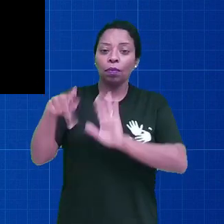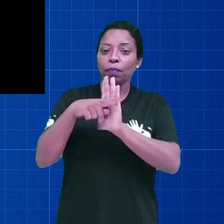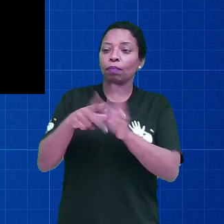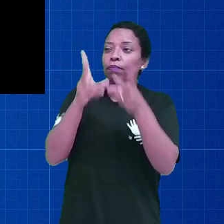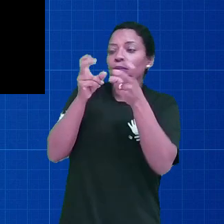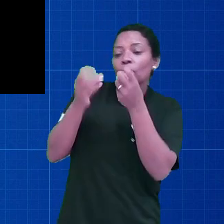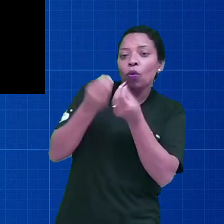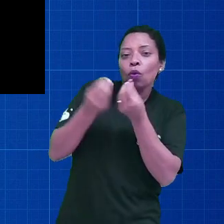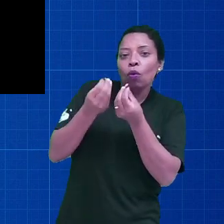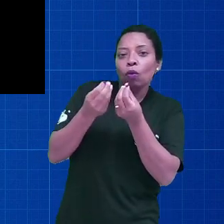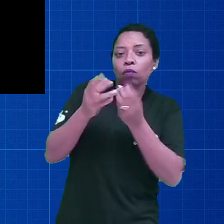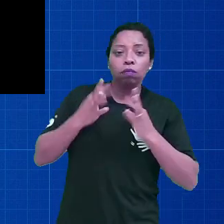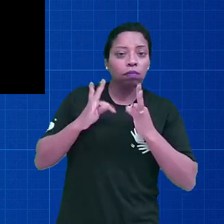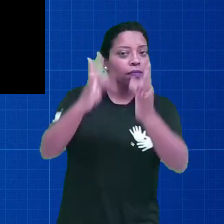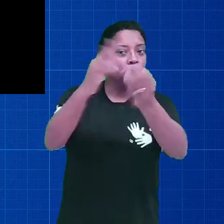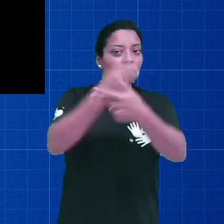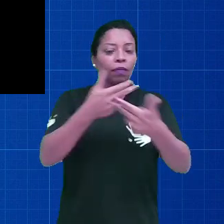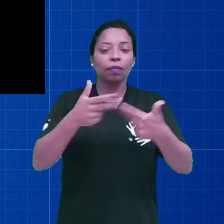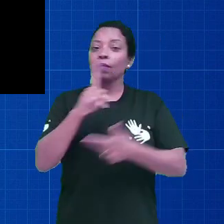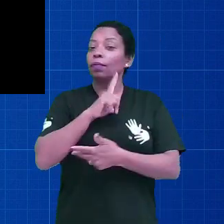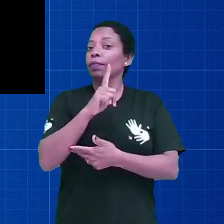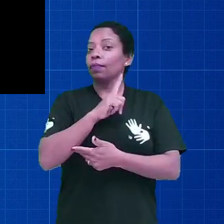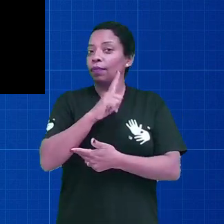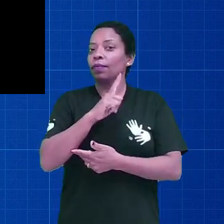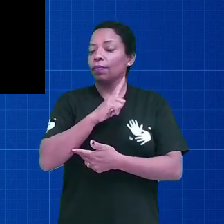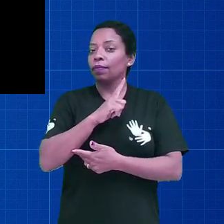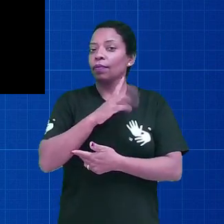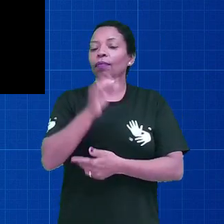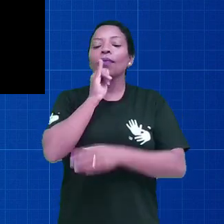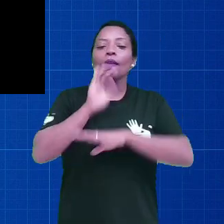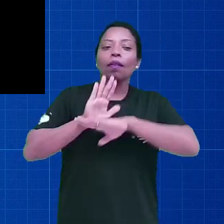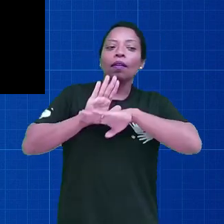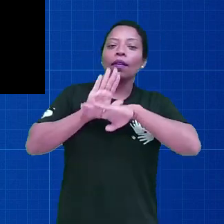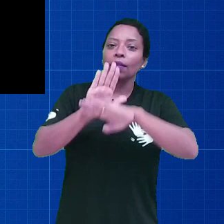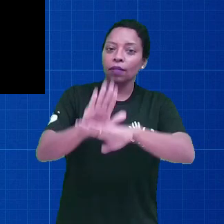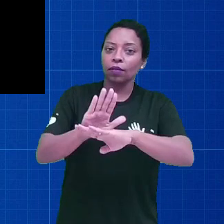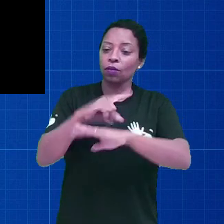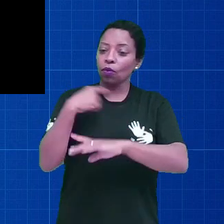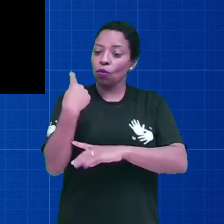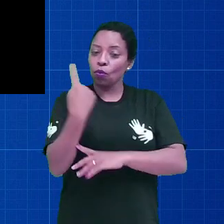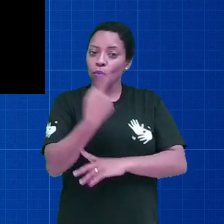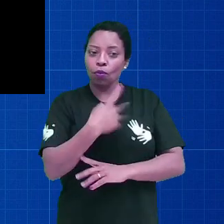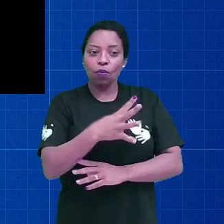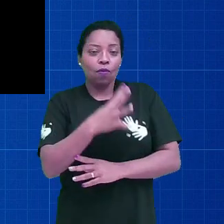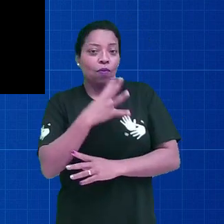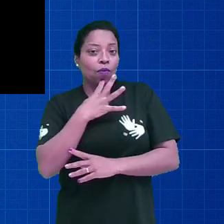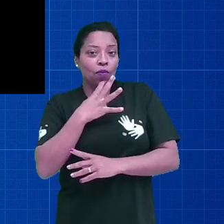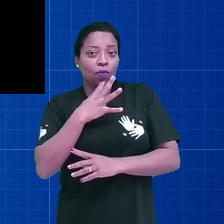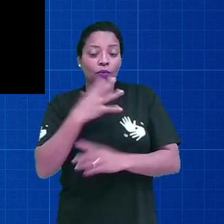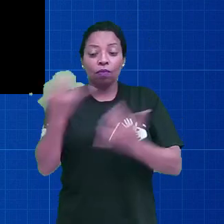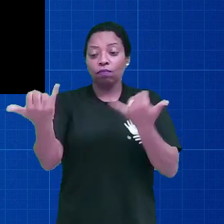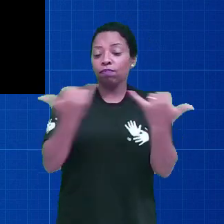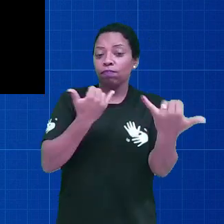estações automáticas, que se difundiram muito, elas ajudam a gente a coletar dados